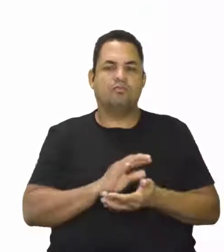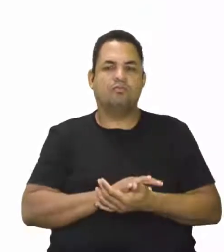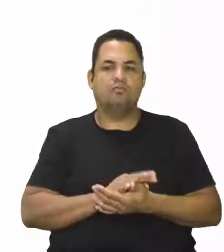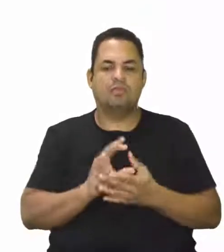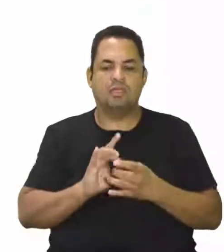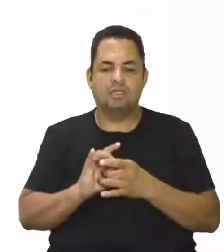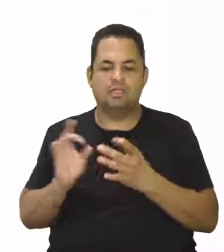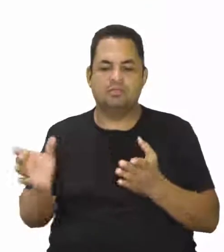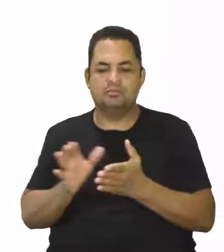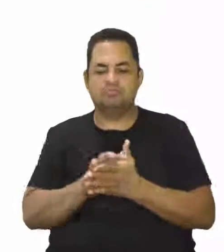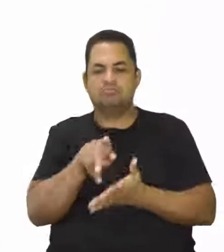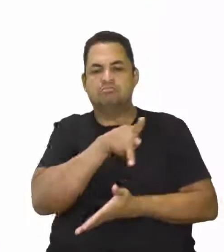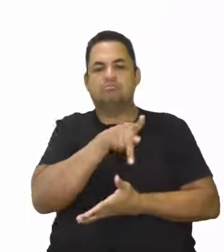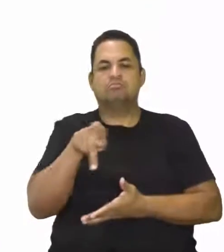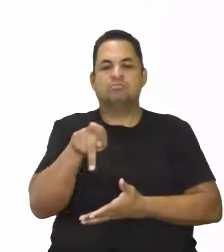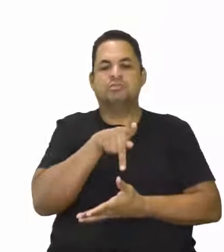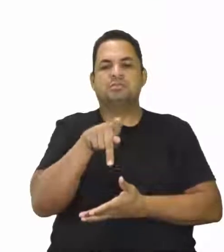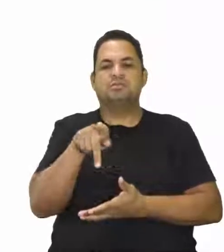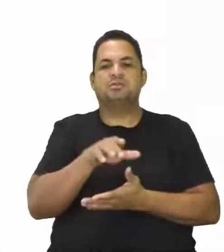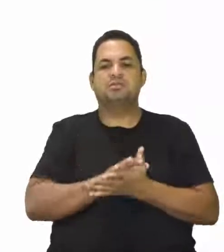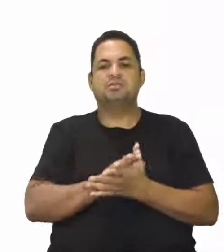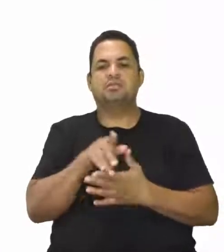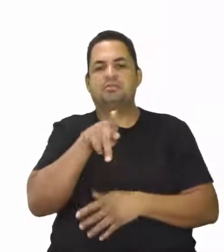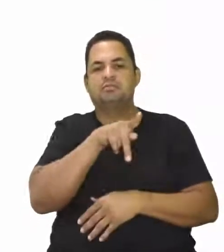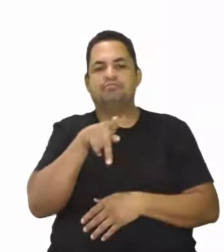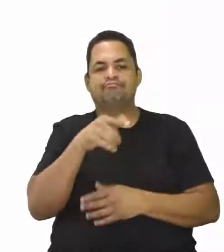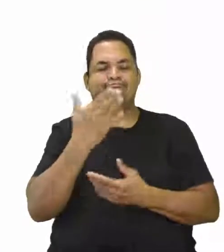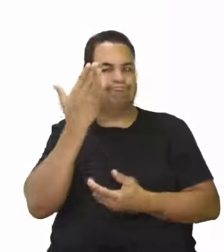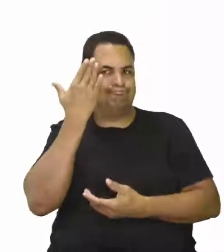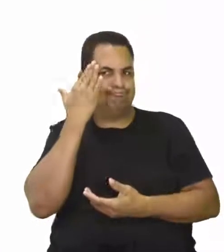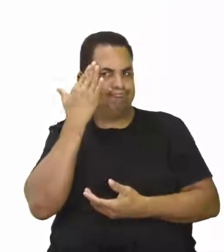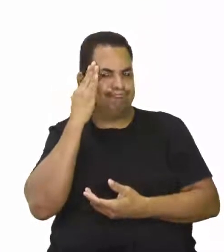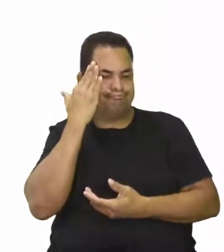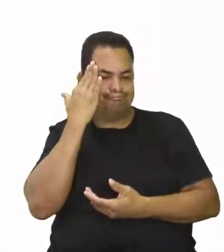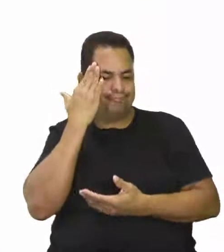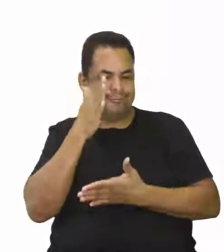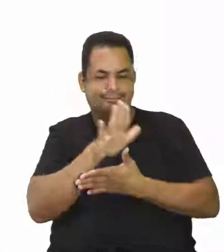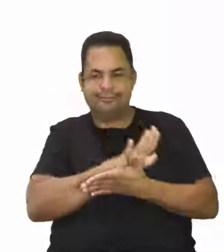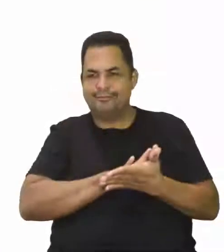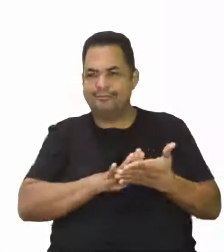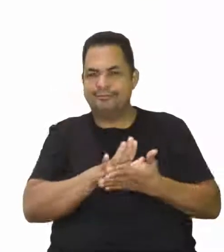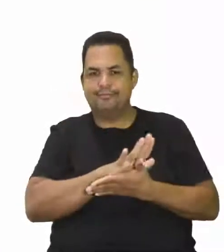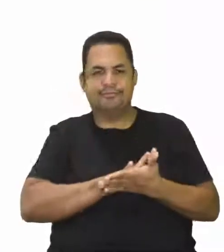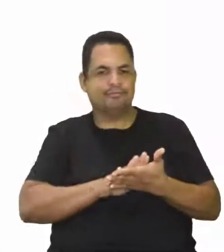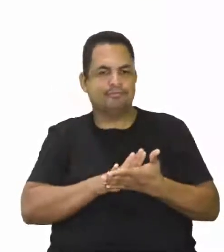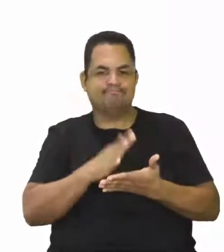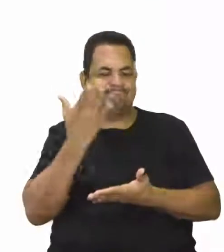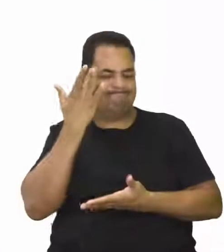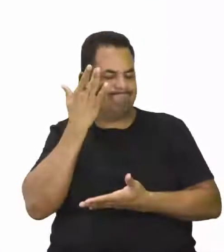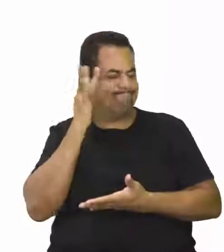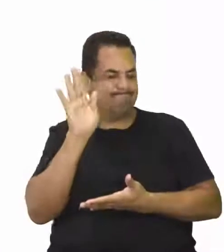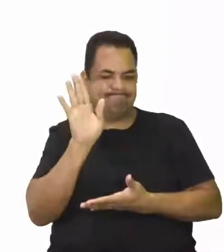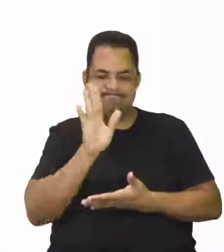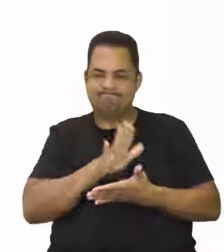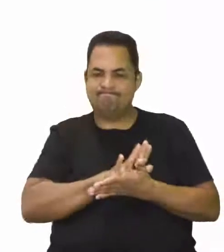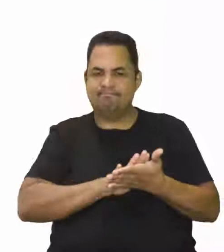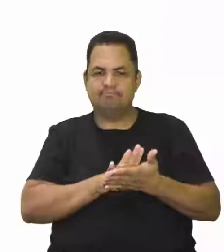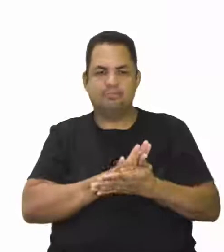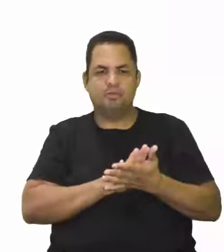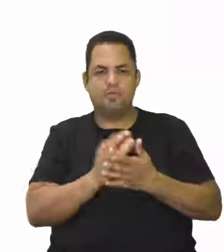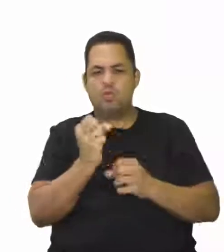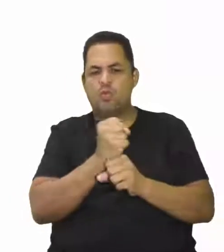desmerecendo o trabalho da professora. Justo. Porque ele diz para ela que ele não entendeu foi nada. Desde março. Do ano inteiro.